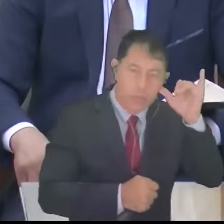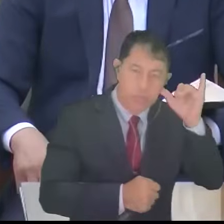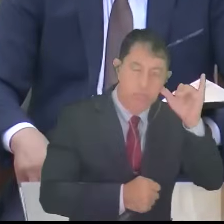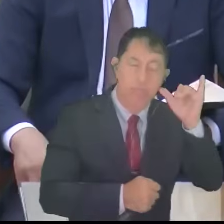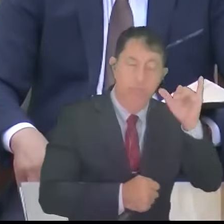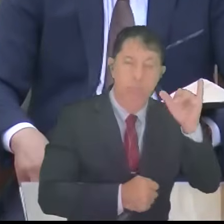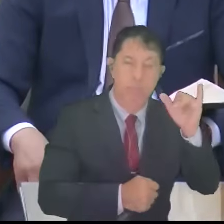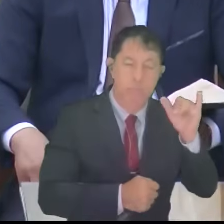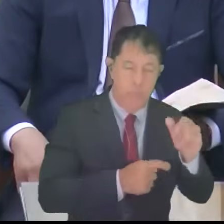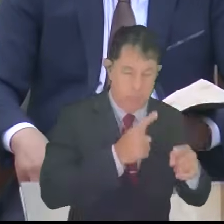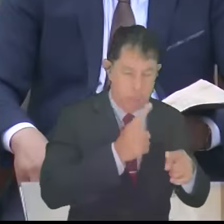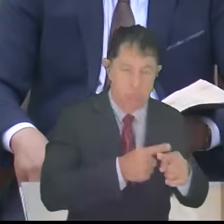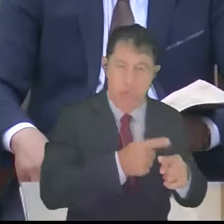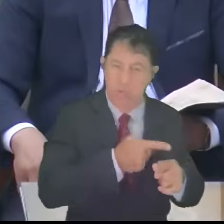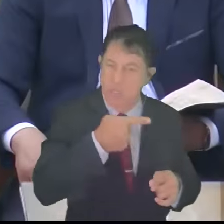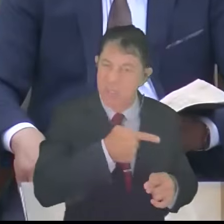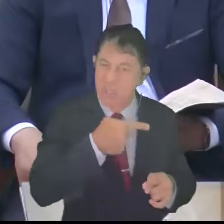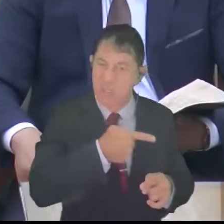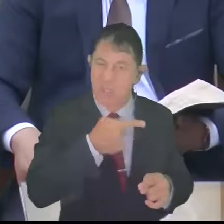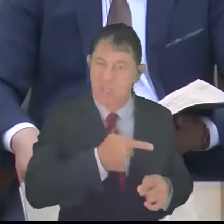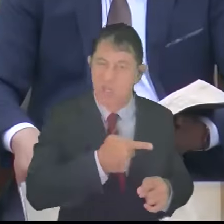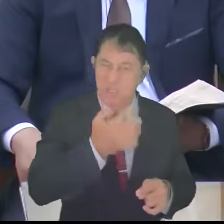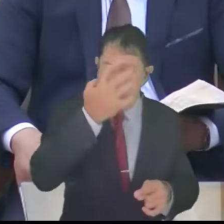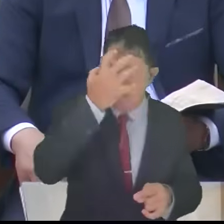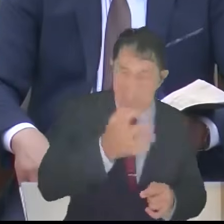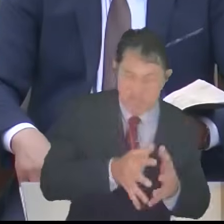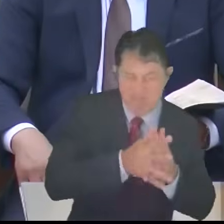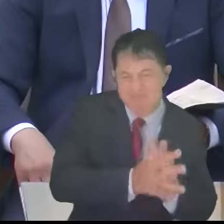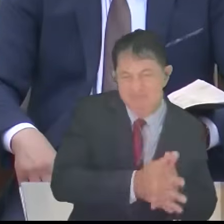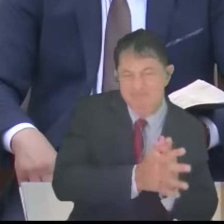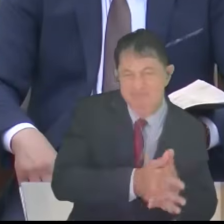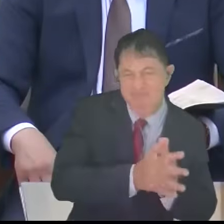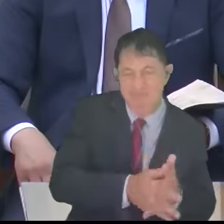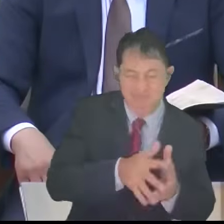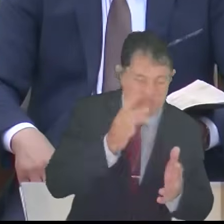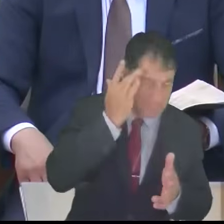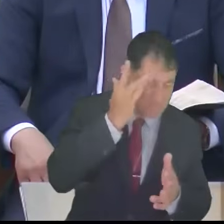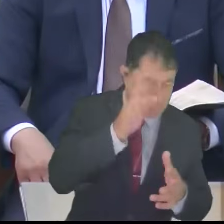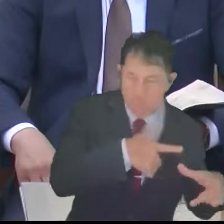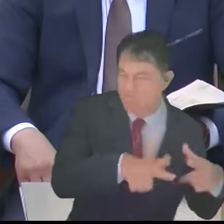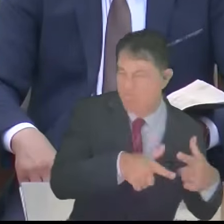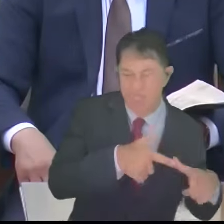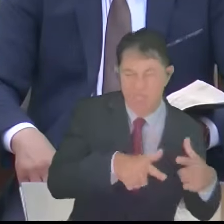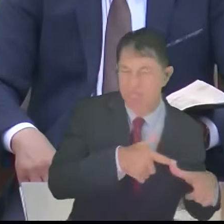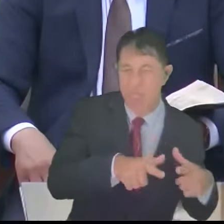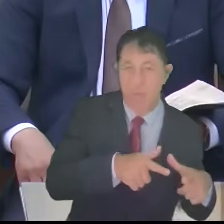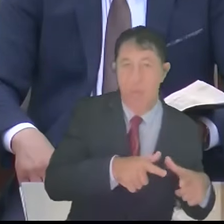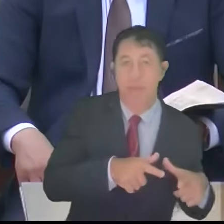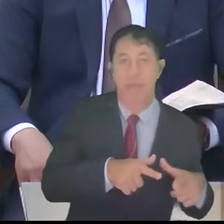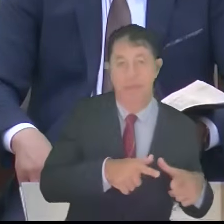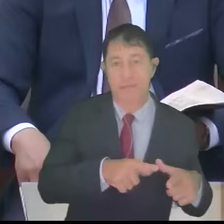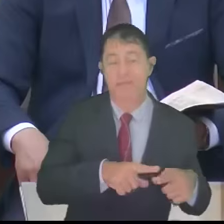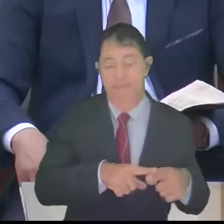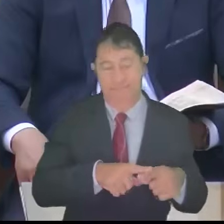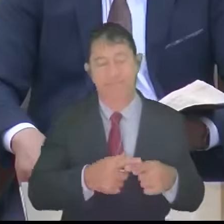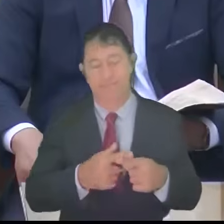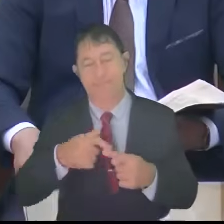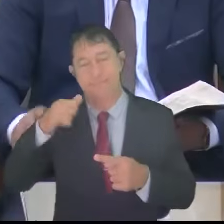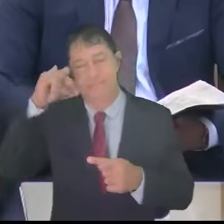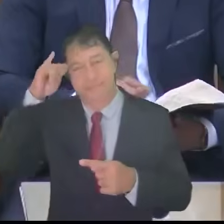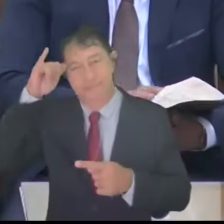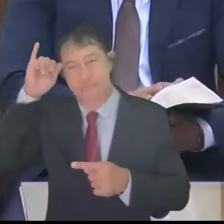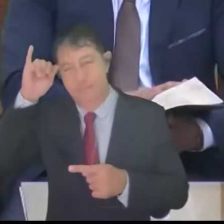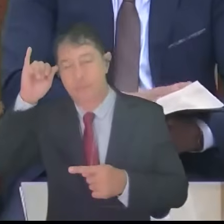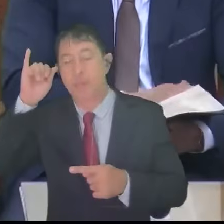novo é arengueiro, o boi mais novo não sabe trabalhar. Então geralmente se coloca um boi